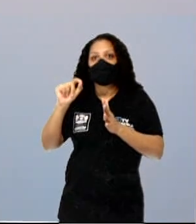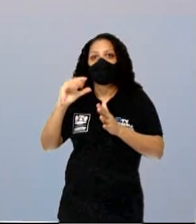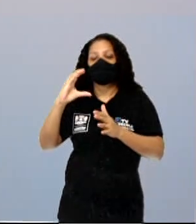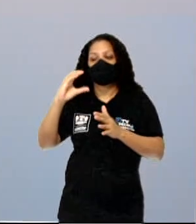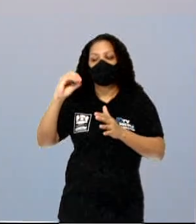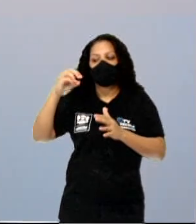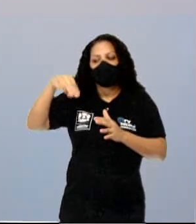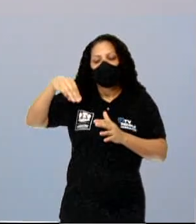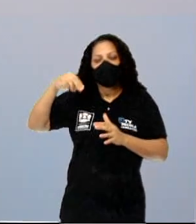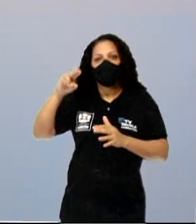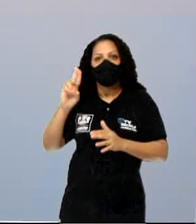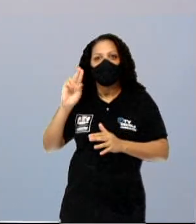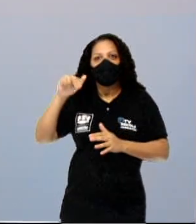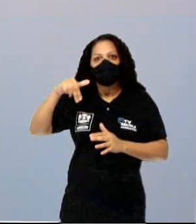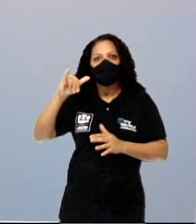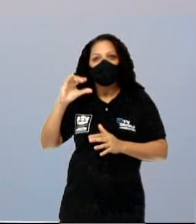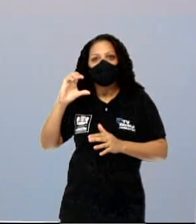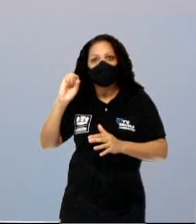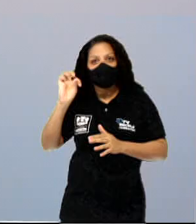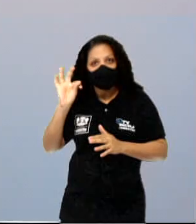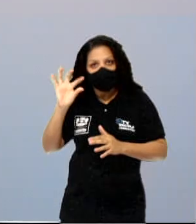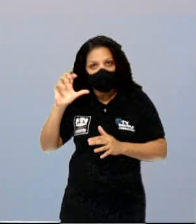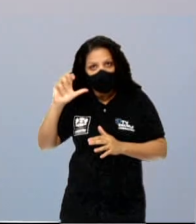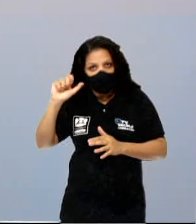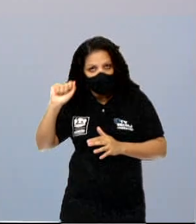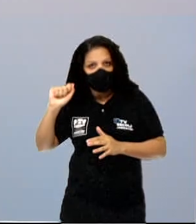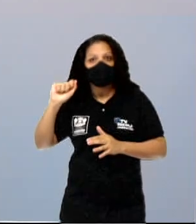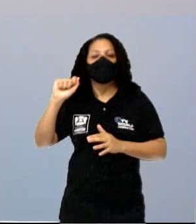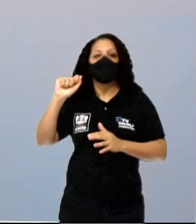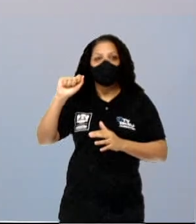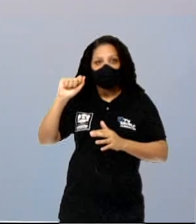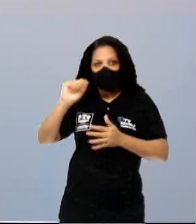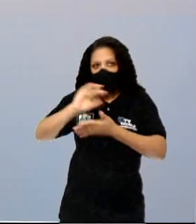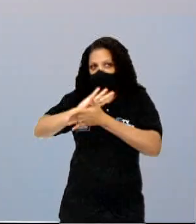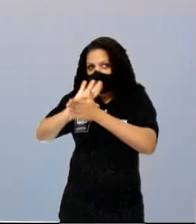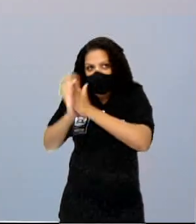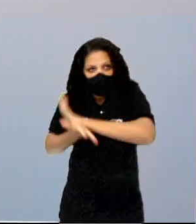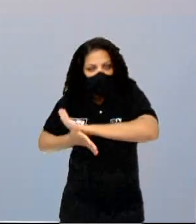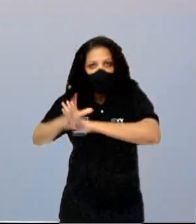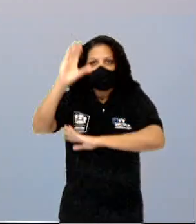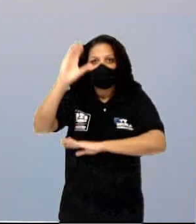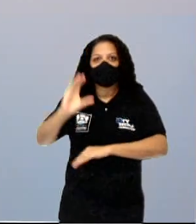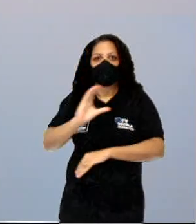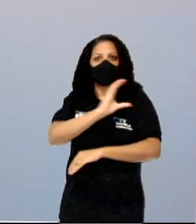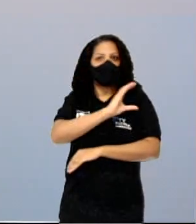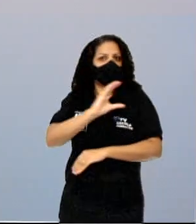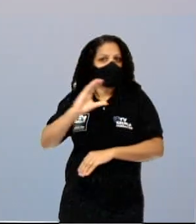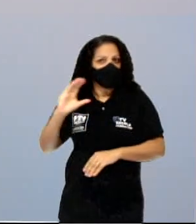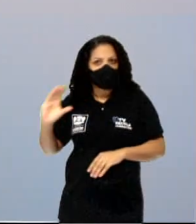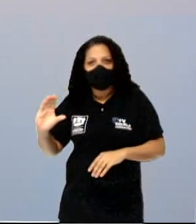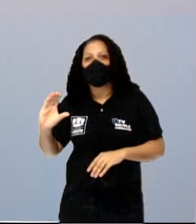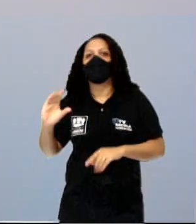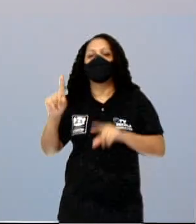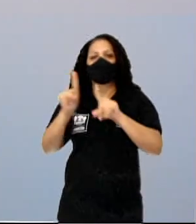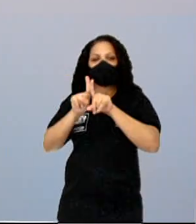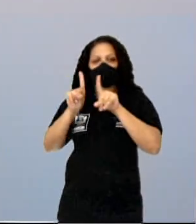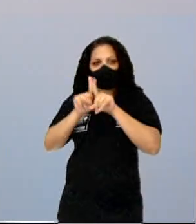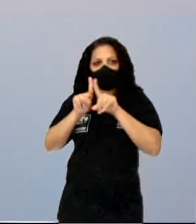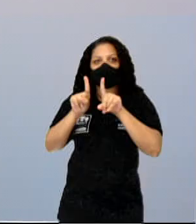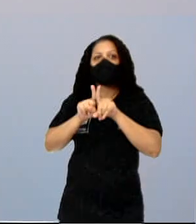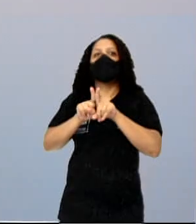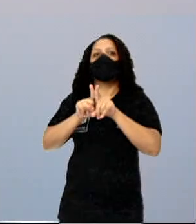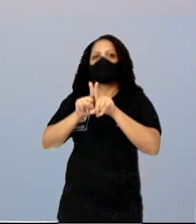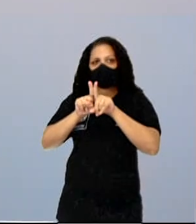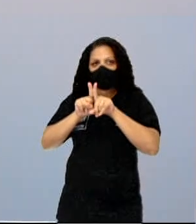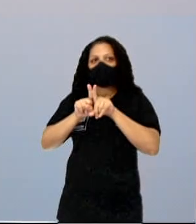queriam assassinar o presidente Vargas e outros líderes políticos, acabar com a Igreja Católica, né, e instaurar uma ditadura comunista no